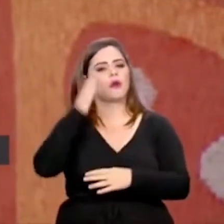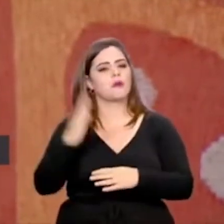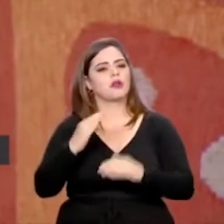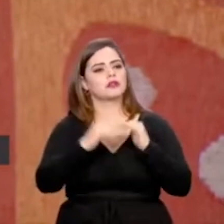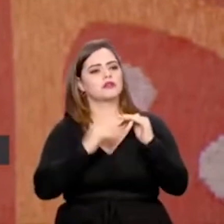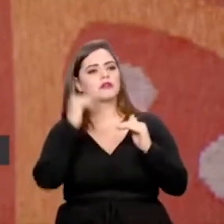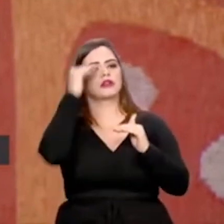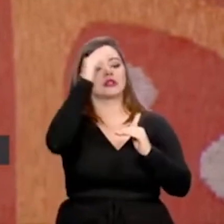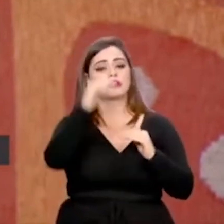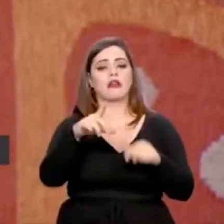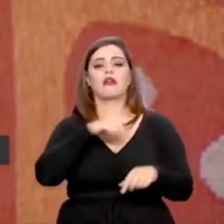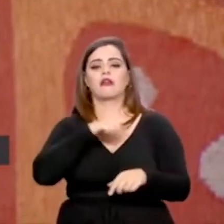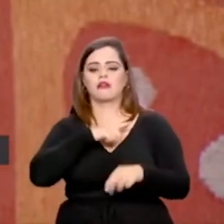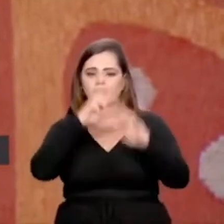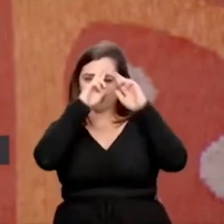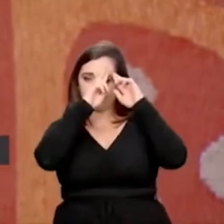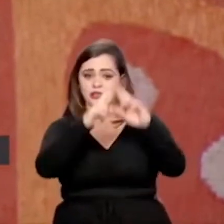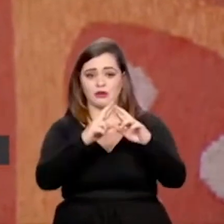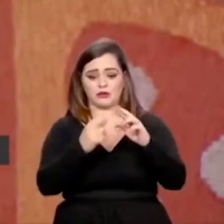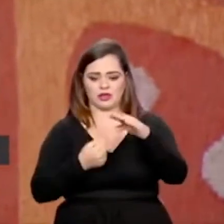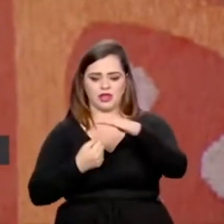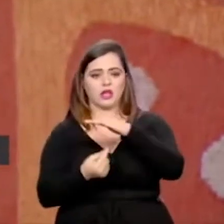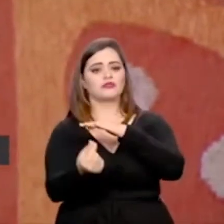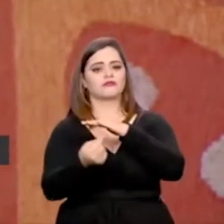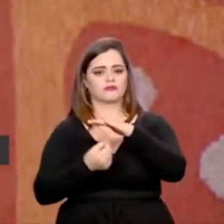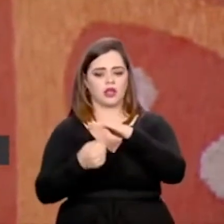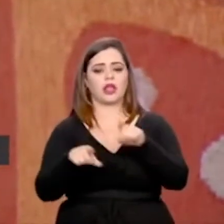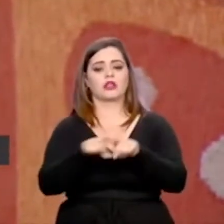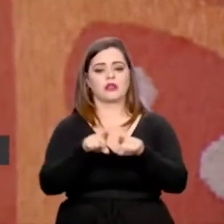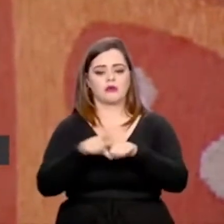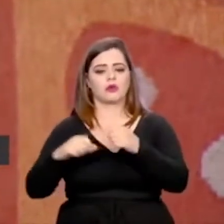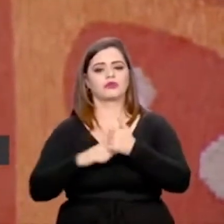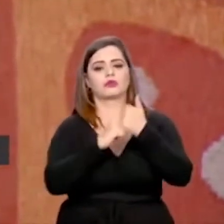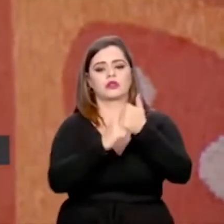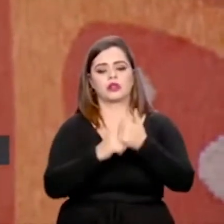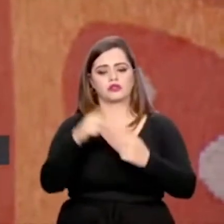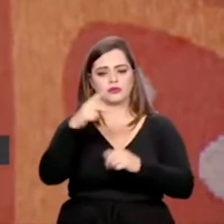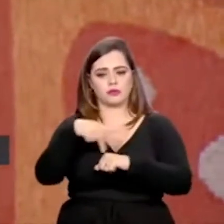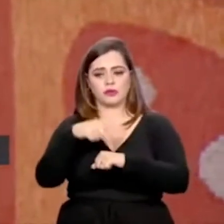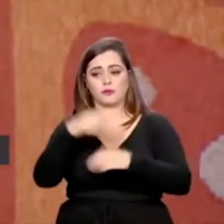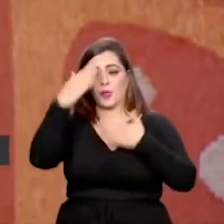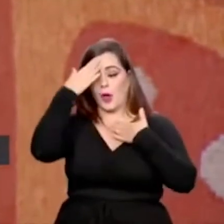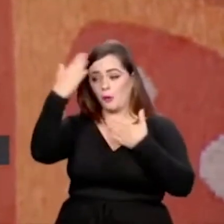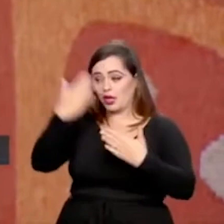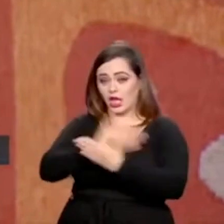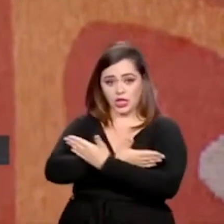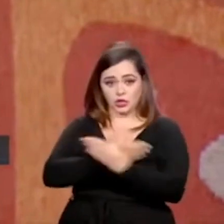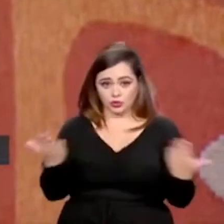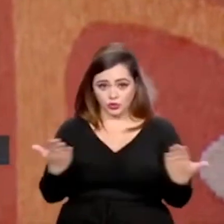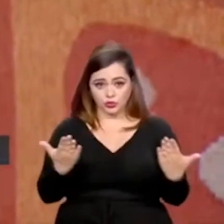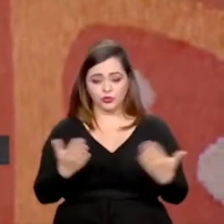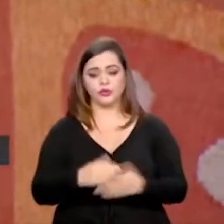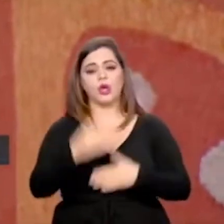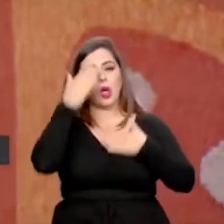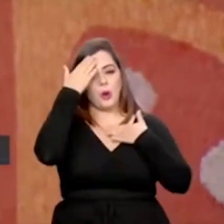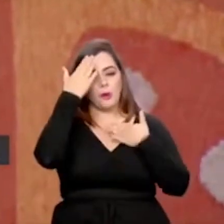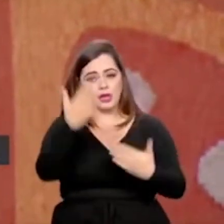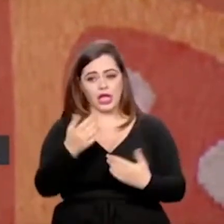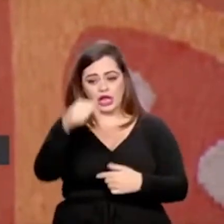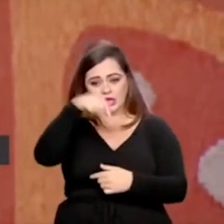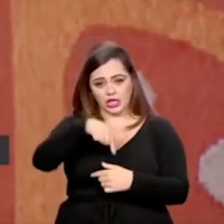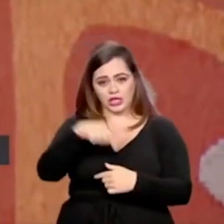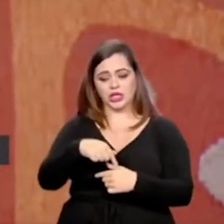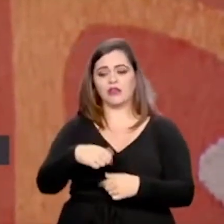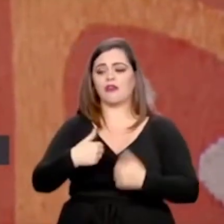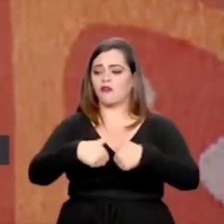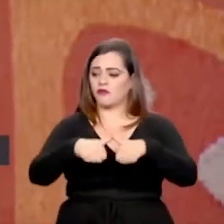tenha responsabilidade com as contas públicas e com a sustentabilidade do país muito obrigado a todas e todas obrigado por estar